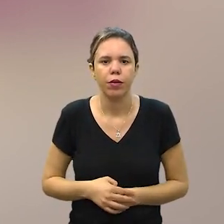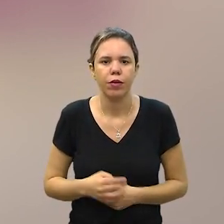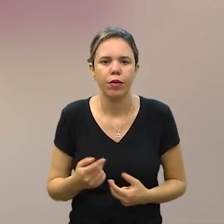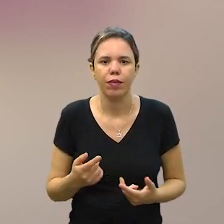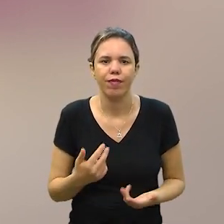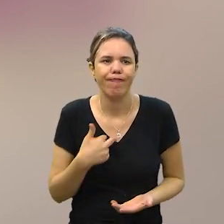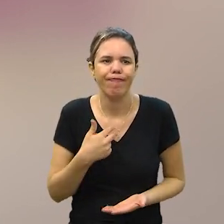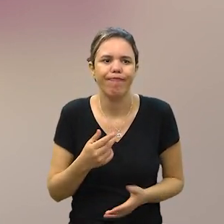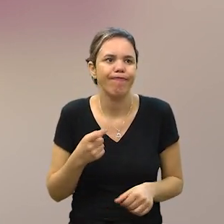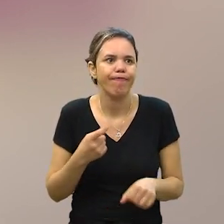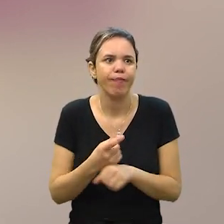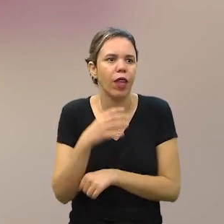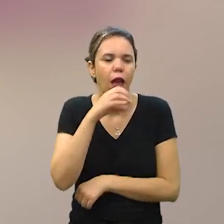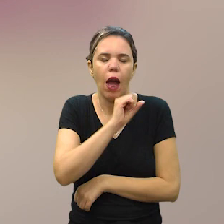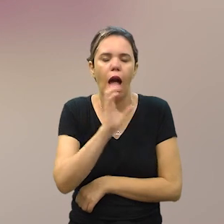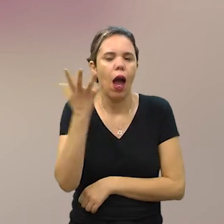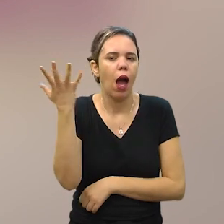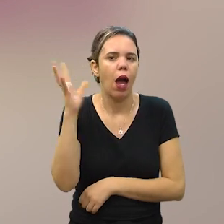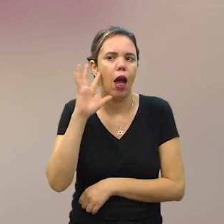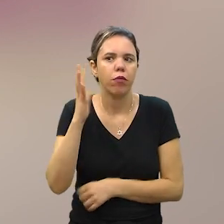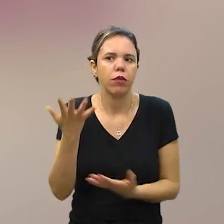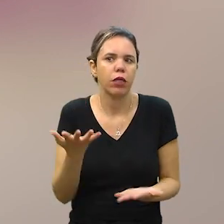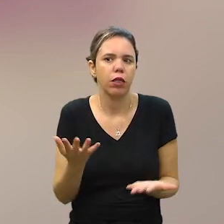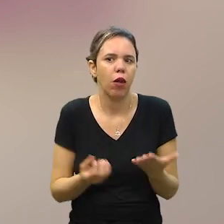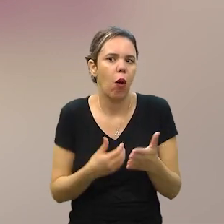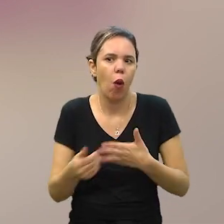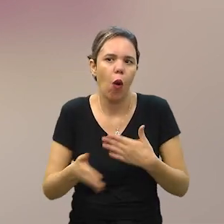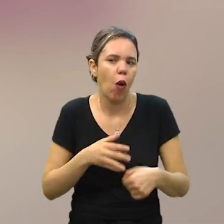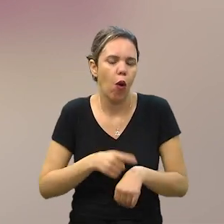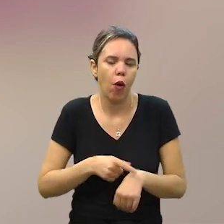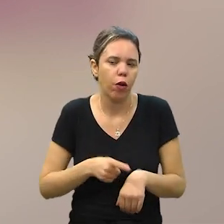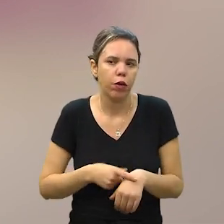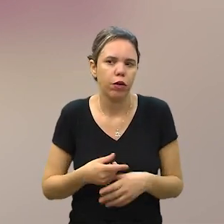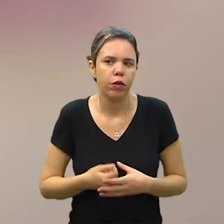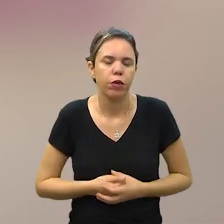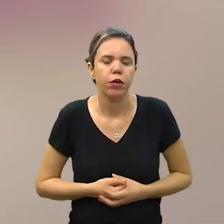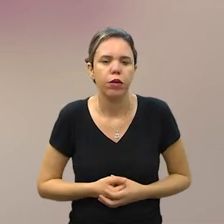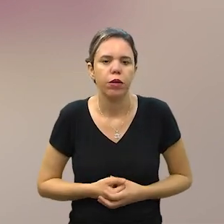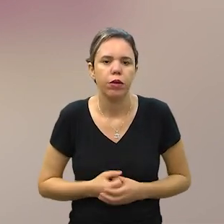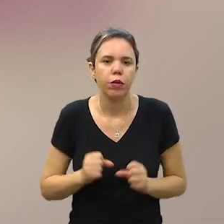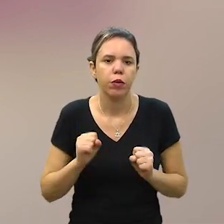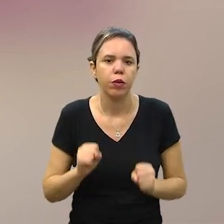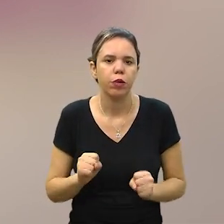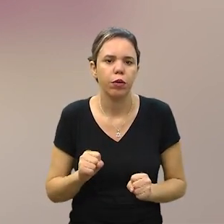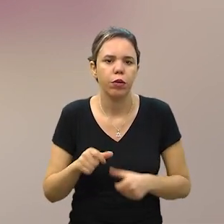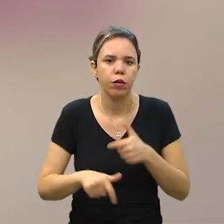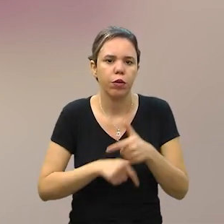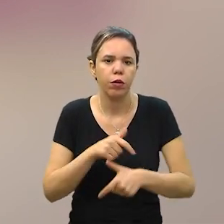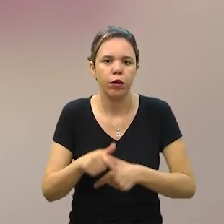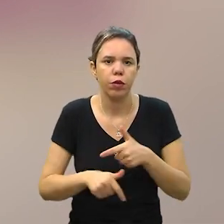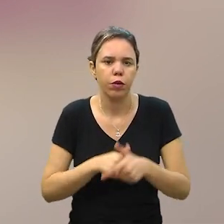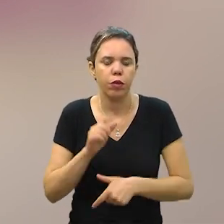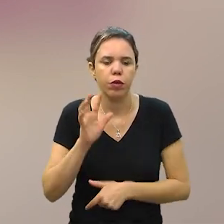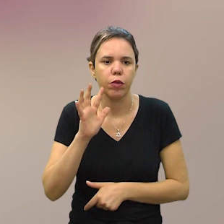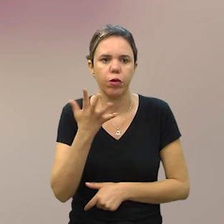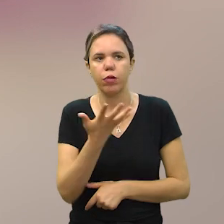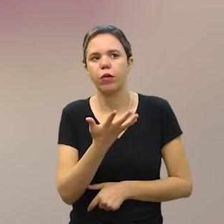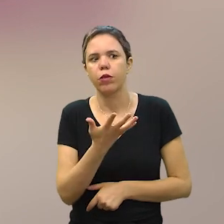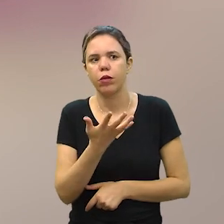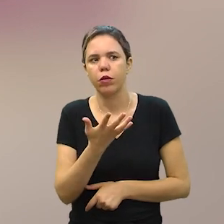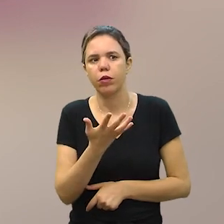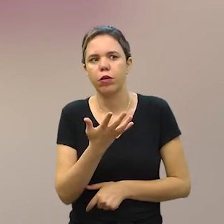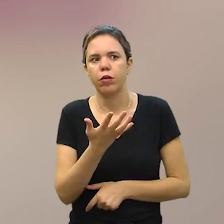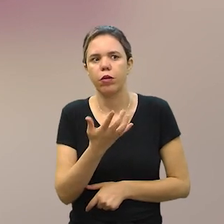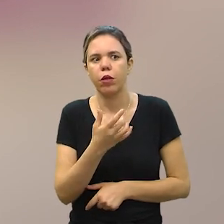É algo inesperado que pode acontecer a qualquer momento. Ela pode estar trabalhando e, de